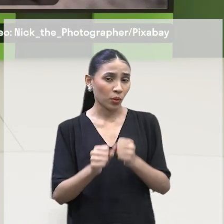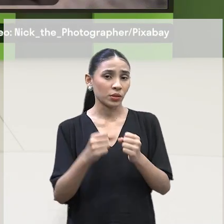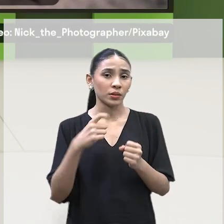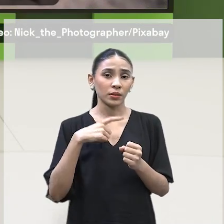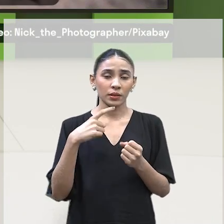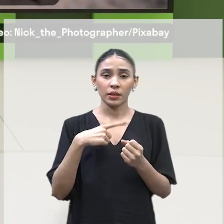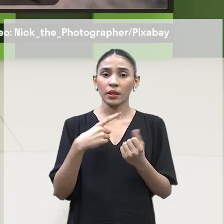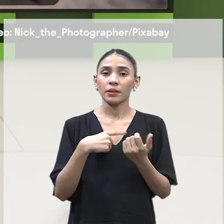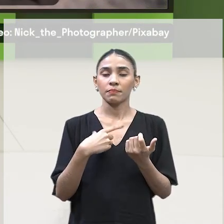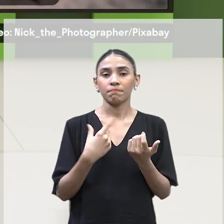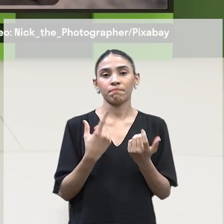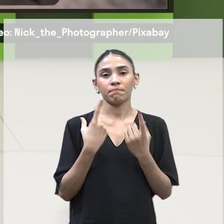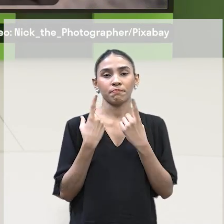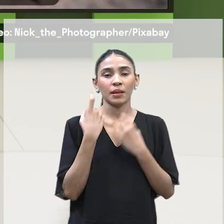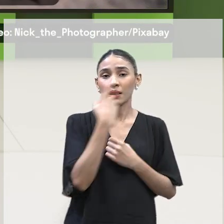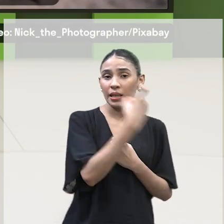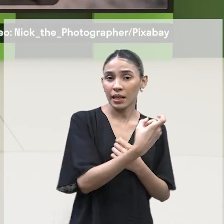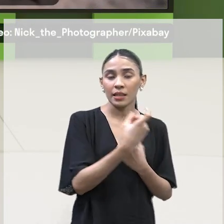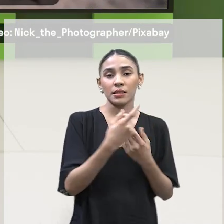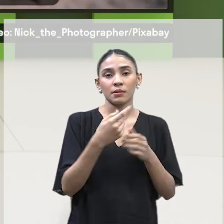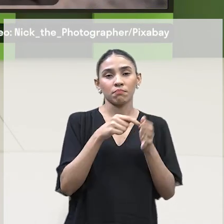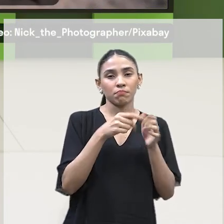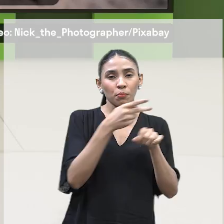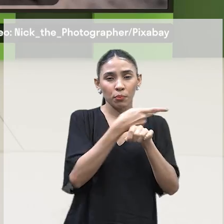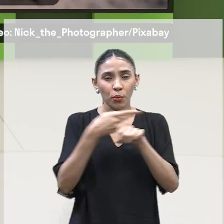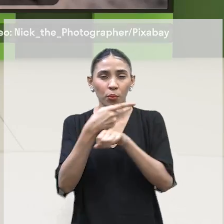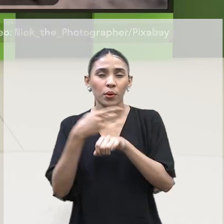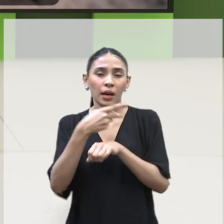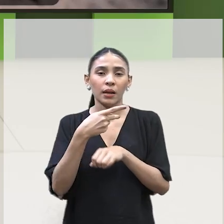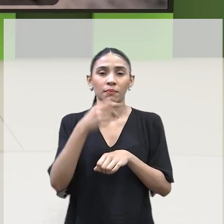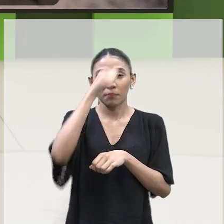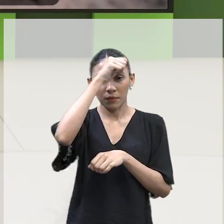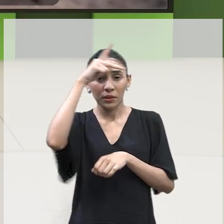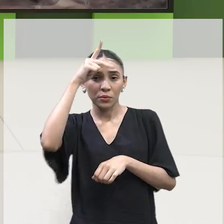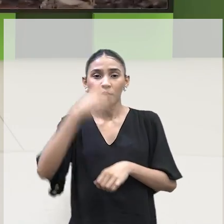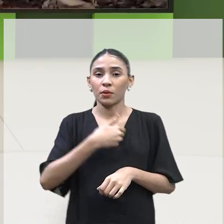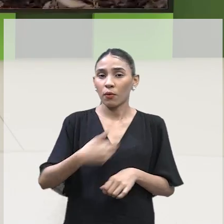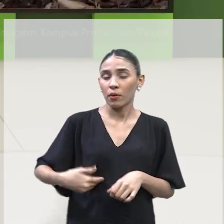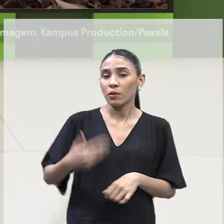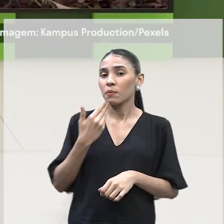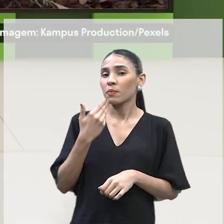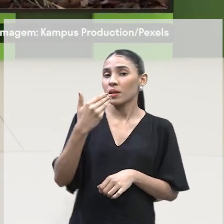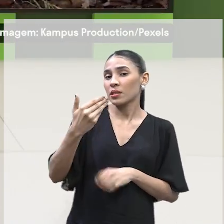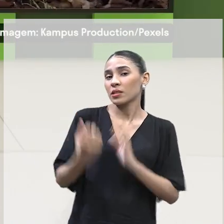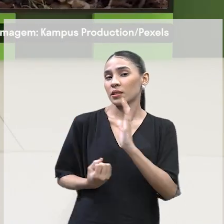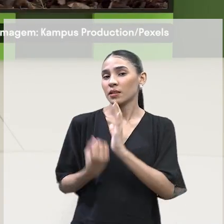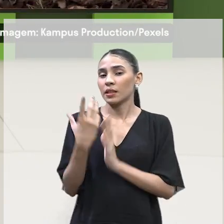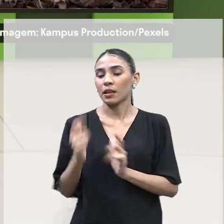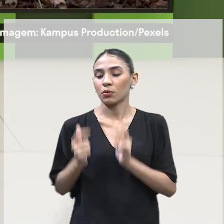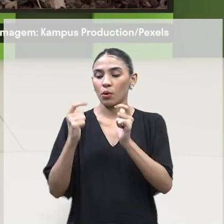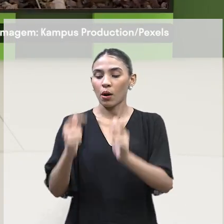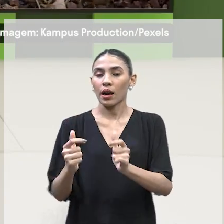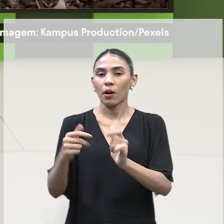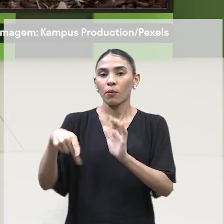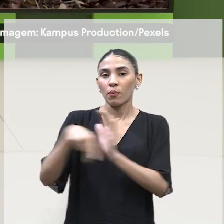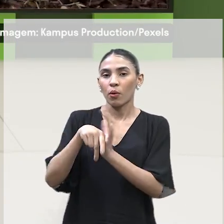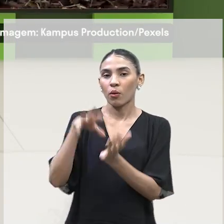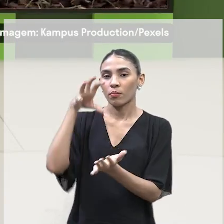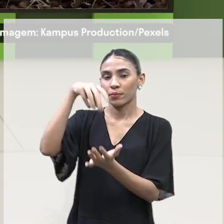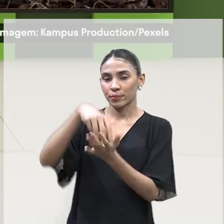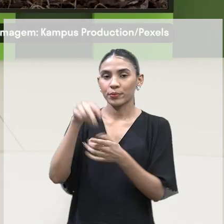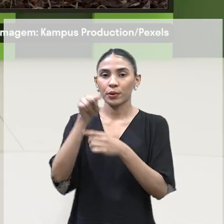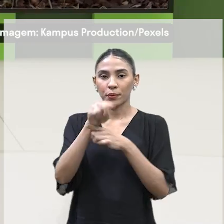aí junto à prefeitura, ao governo da sua cidade e pedir que seja feita, né, criada ali uma unidade de conservação